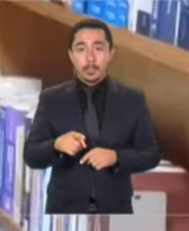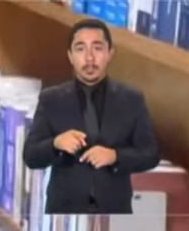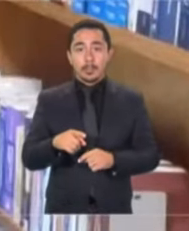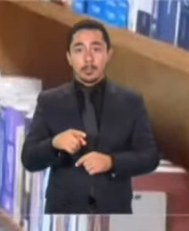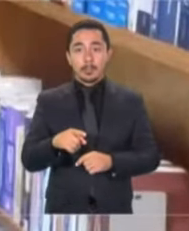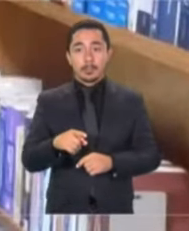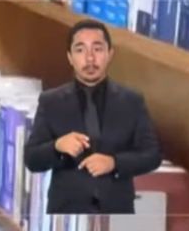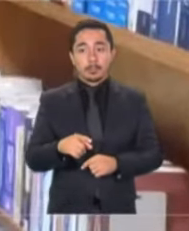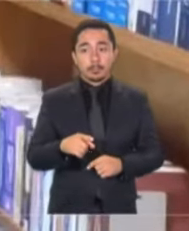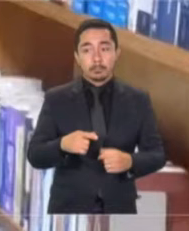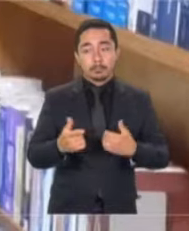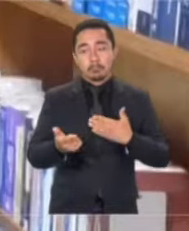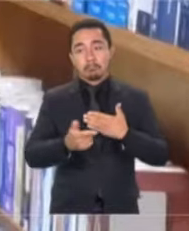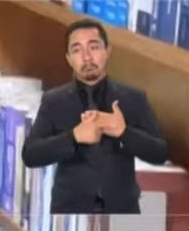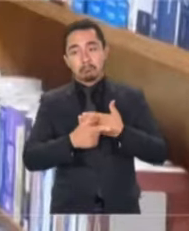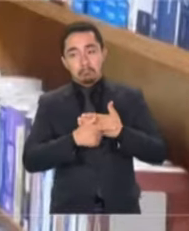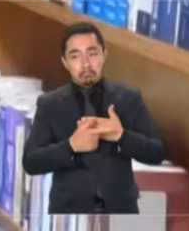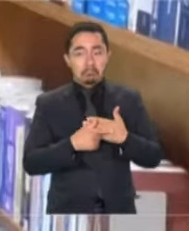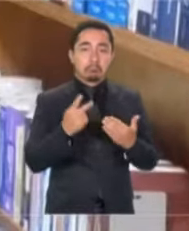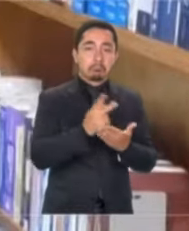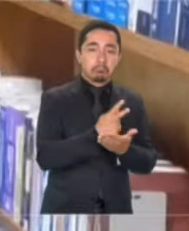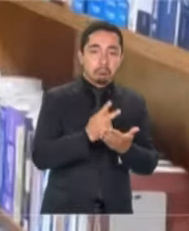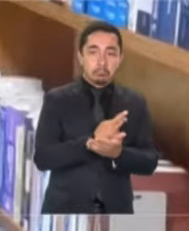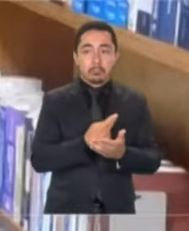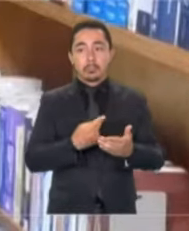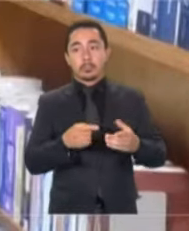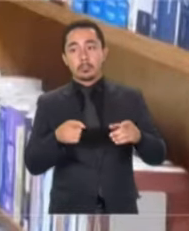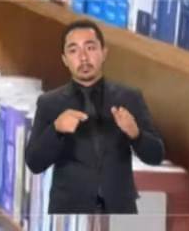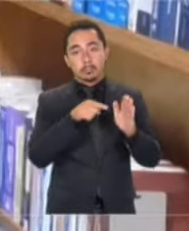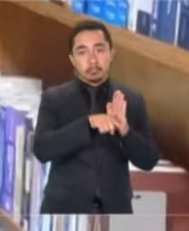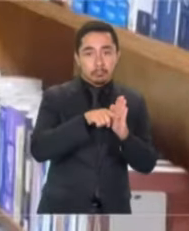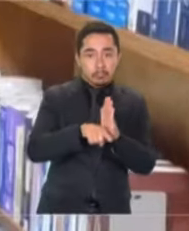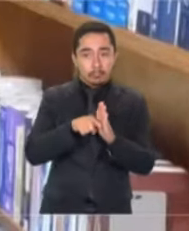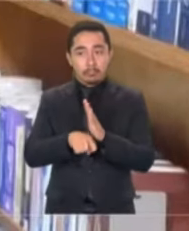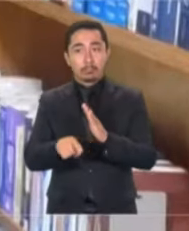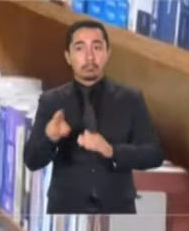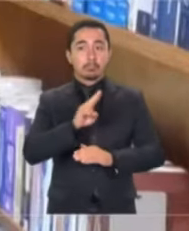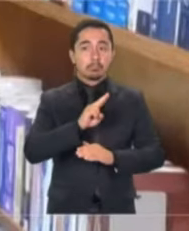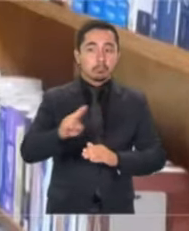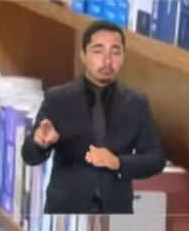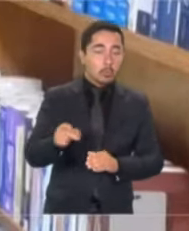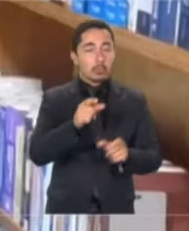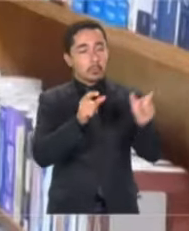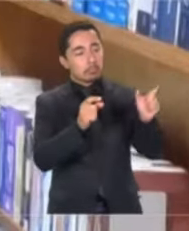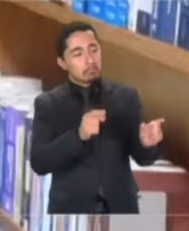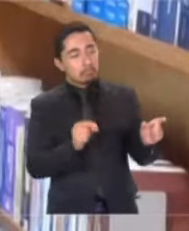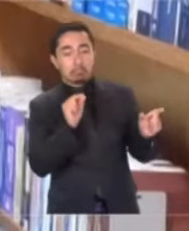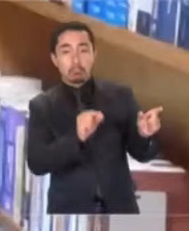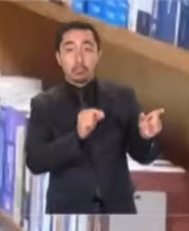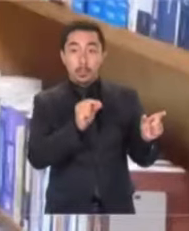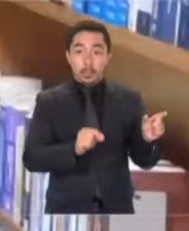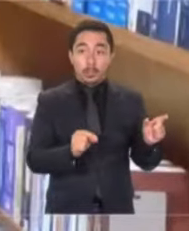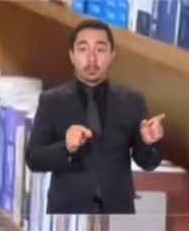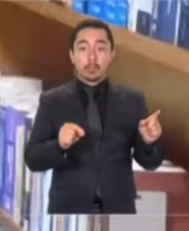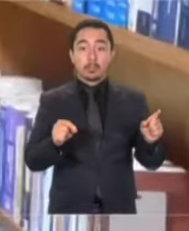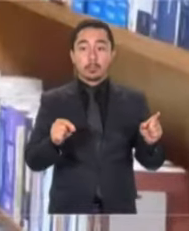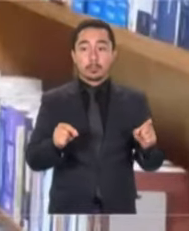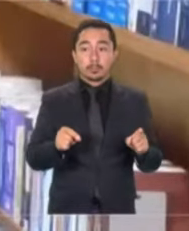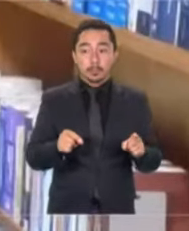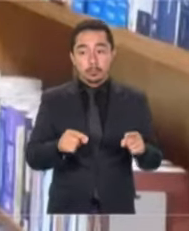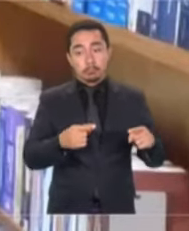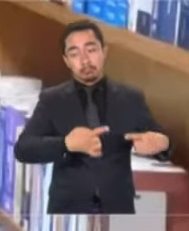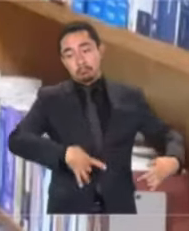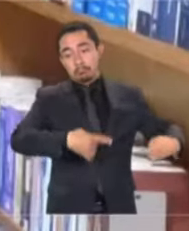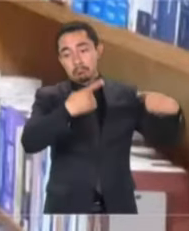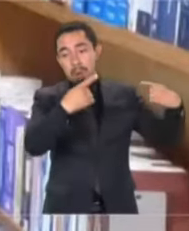de pesquisar um nome de domínio para encontrar o do concorrente.